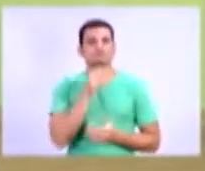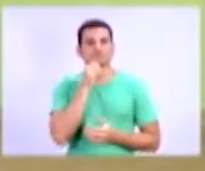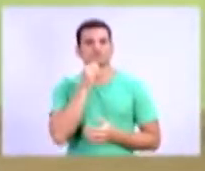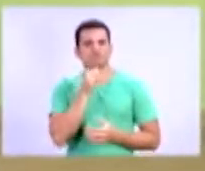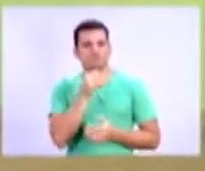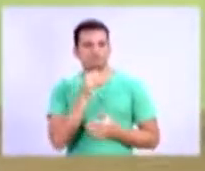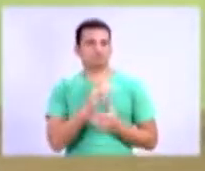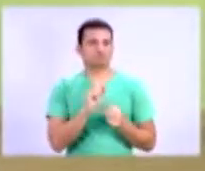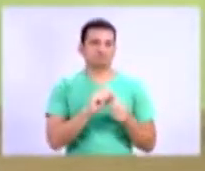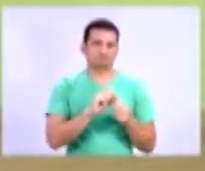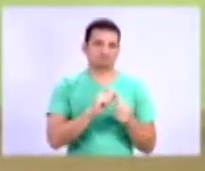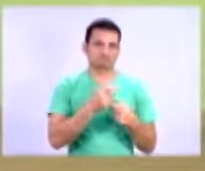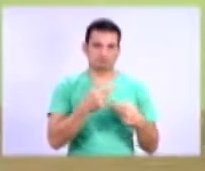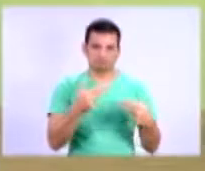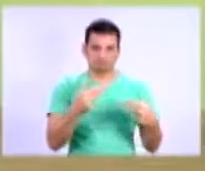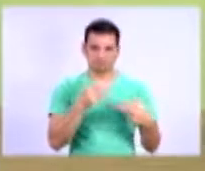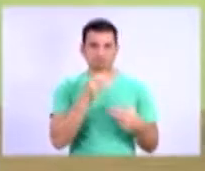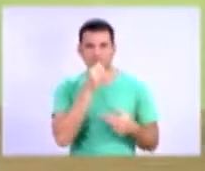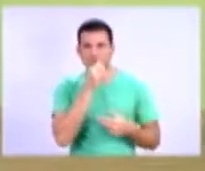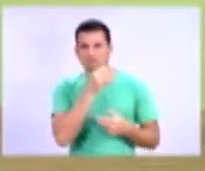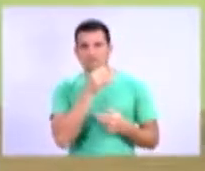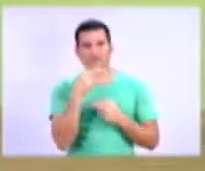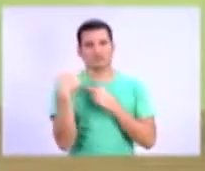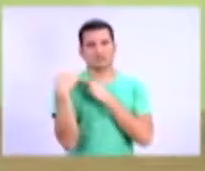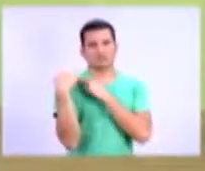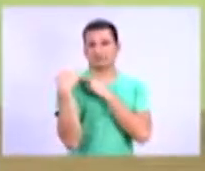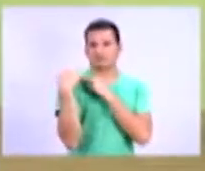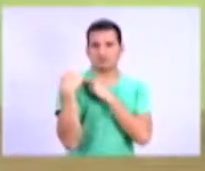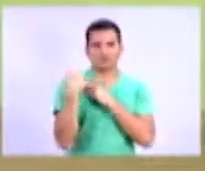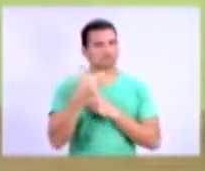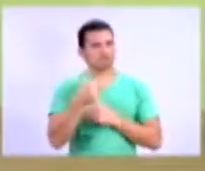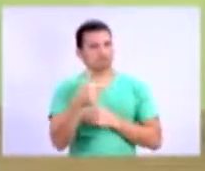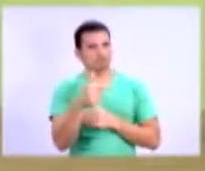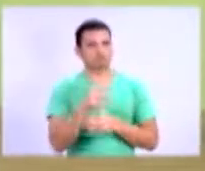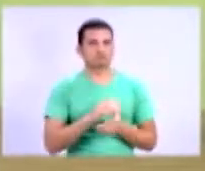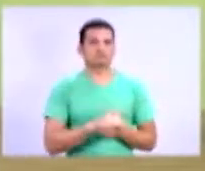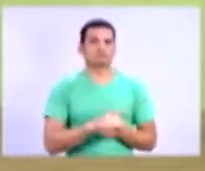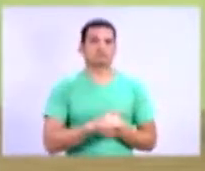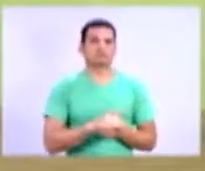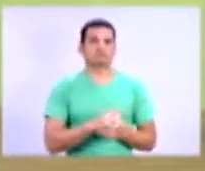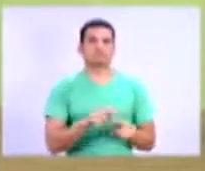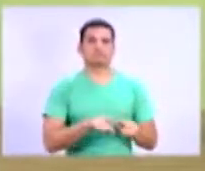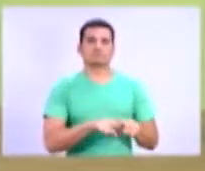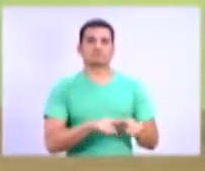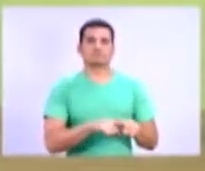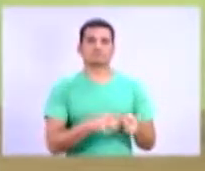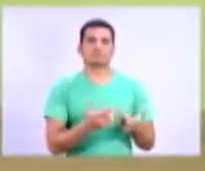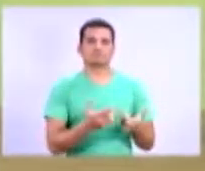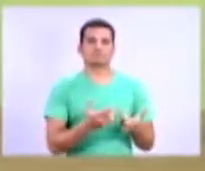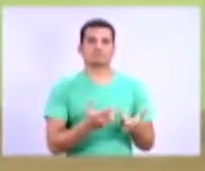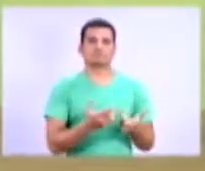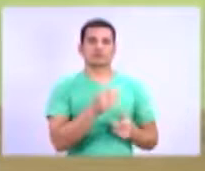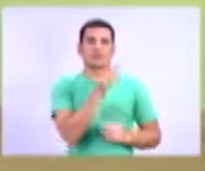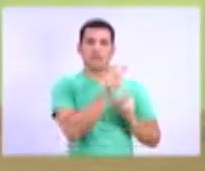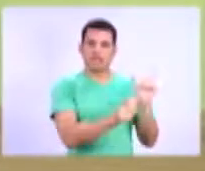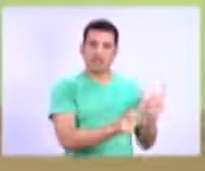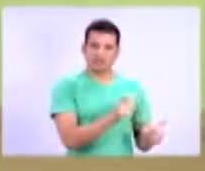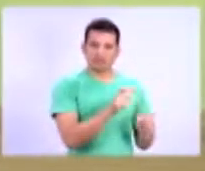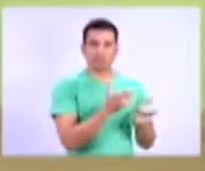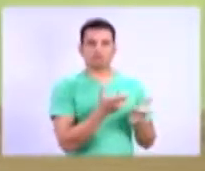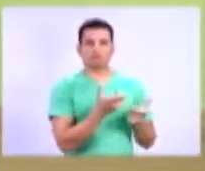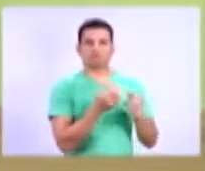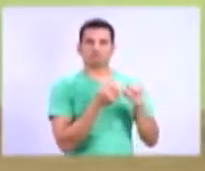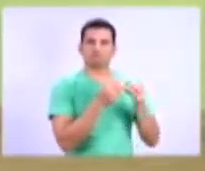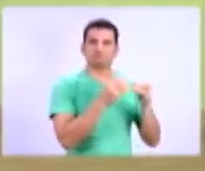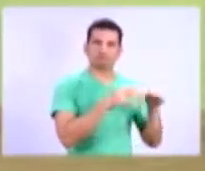irresponsabilidade, tratar com descaso os clientes, agir em desacordo com as regras e leis estabelecidas,